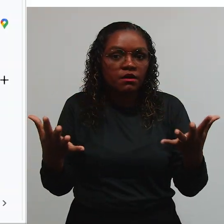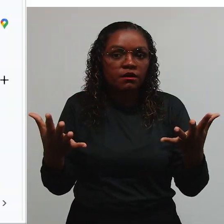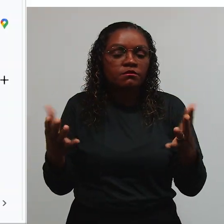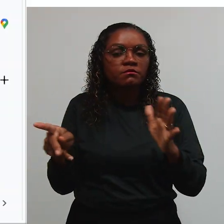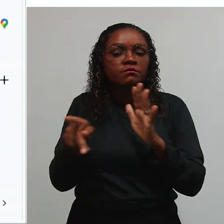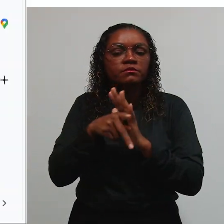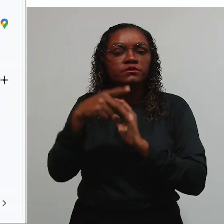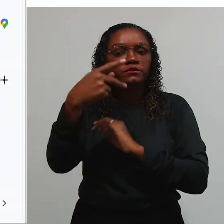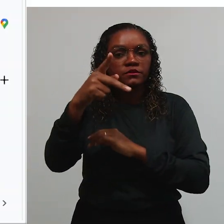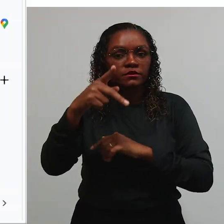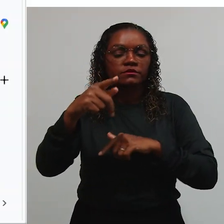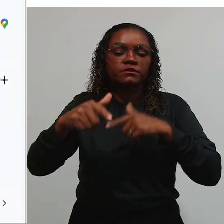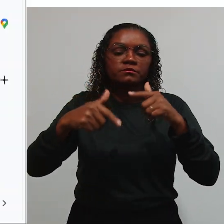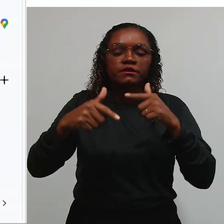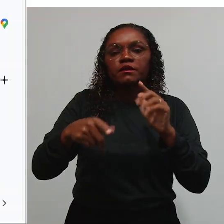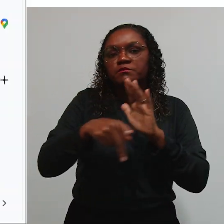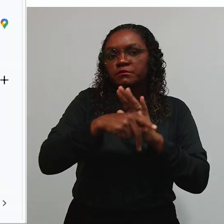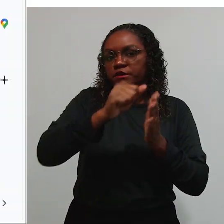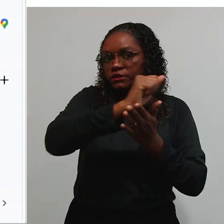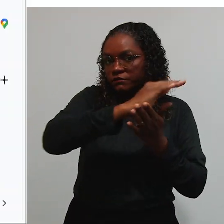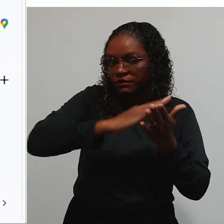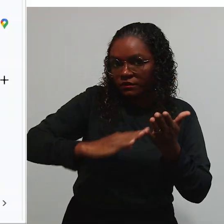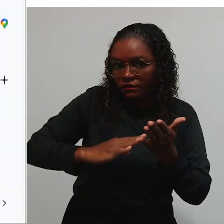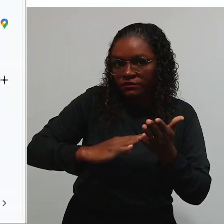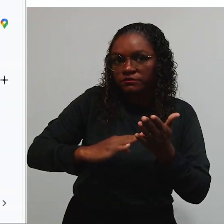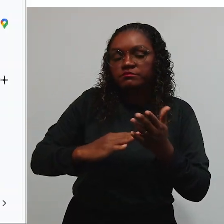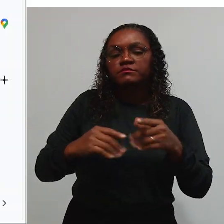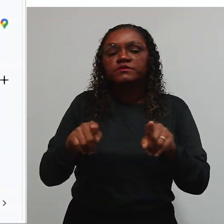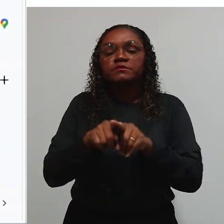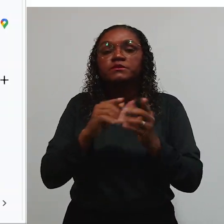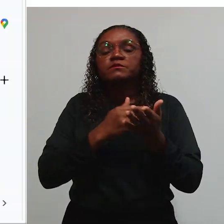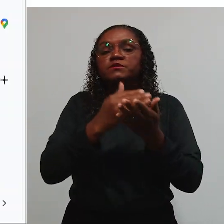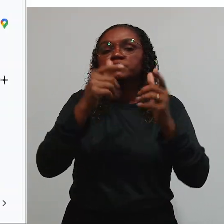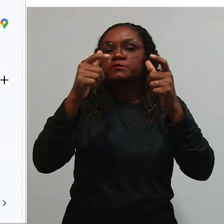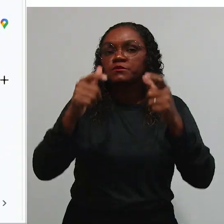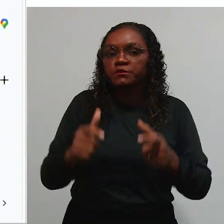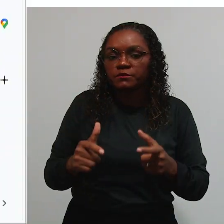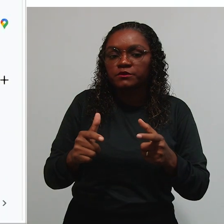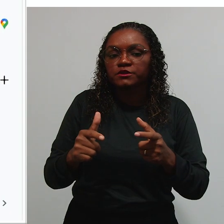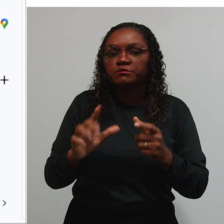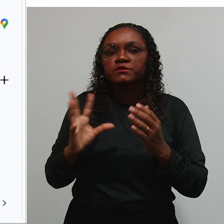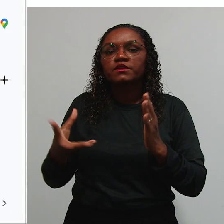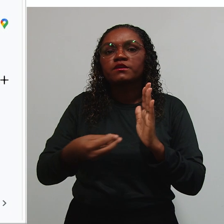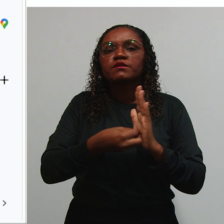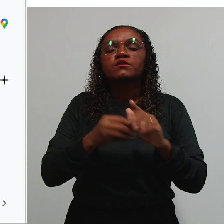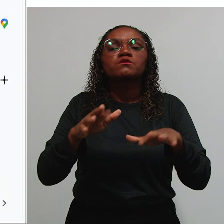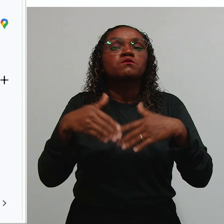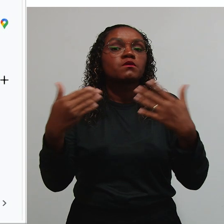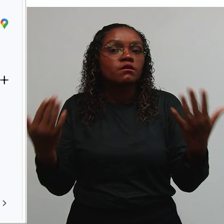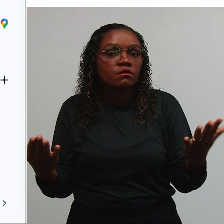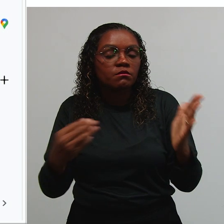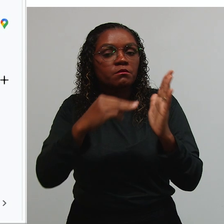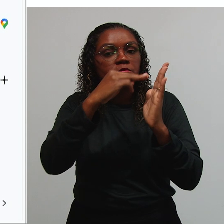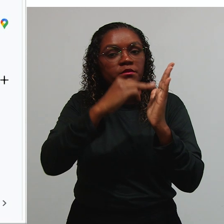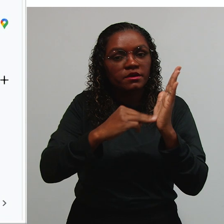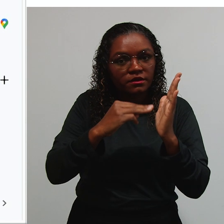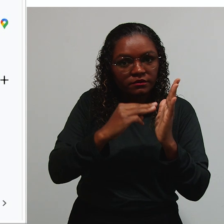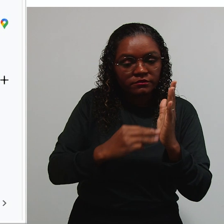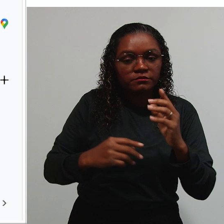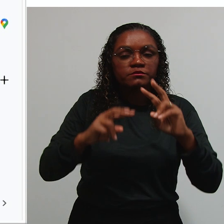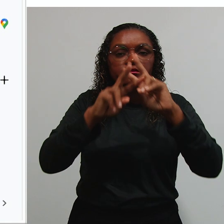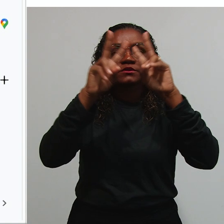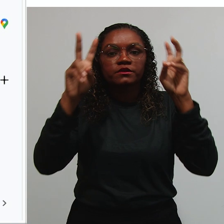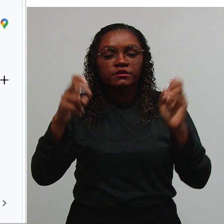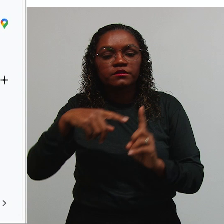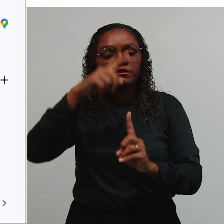seu trabalho, qual que é a natureza do seu trabalho, qual que é a abordagem do seu trabalho, qual que é o método do seu trabalho,